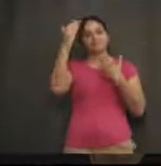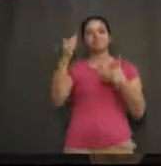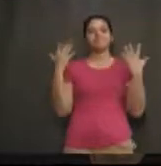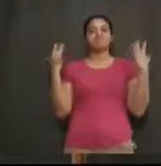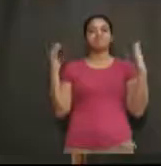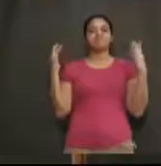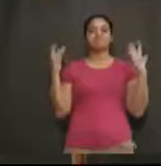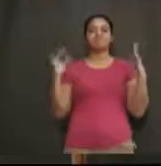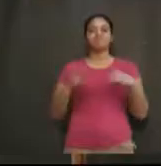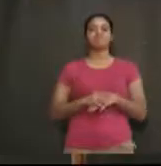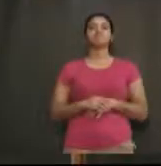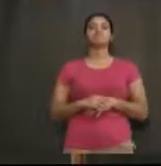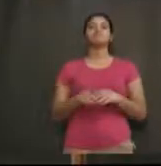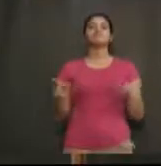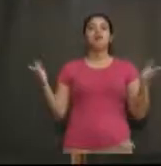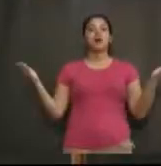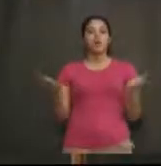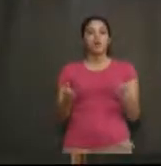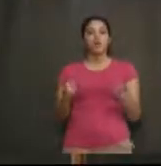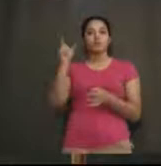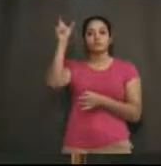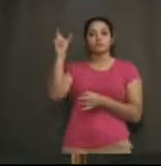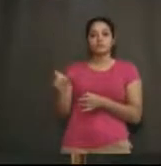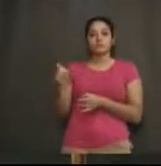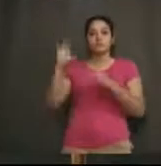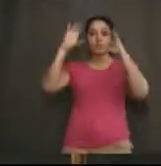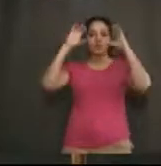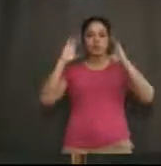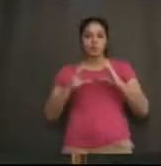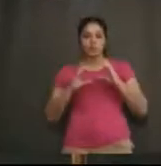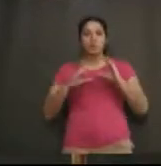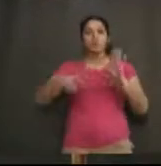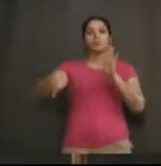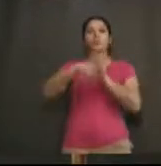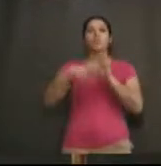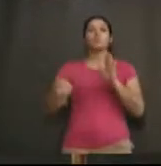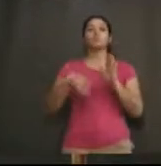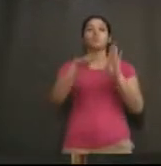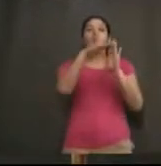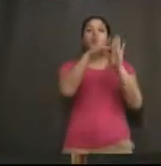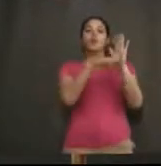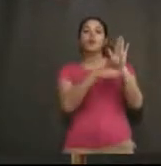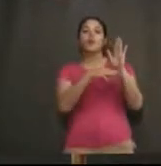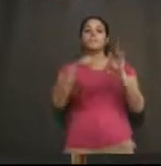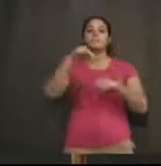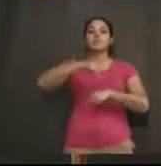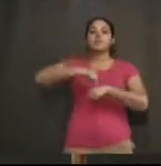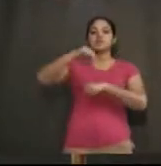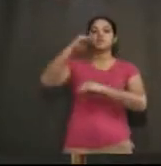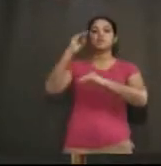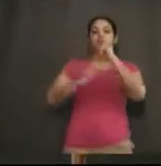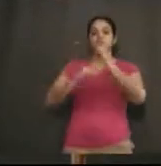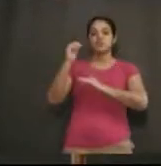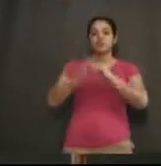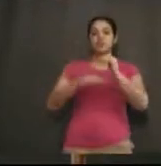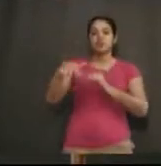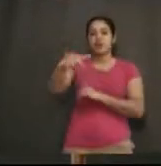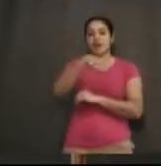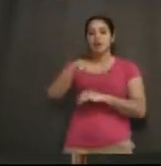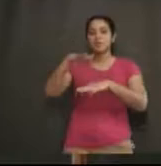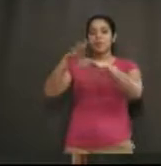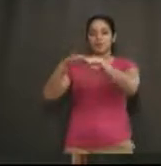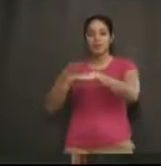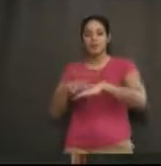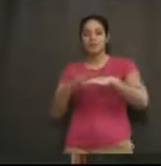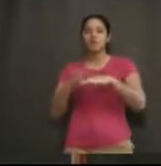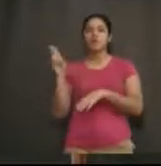Com a palavra, a coordenadora do Programa de Mestrado Profissional em Matemática, em Rede Nacional Profimat, professora doutora